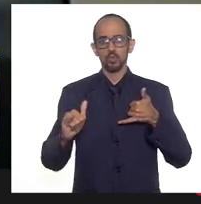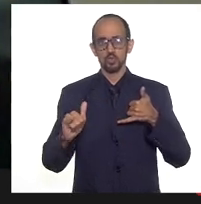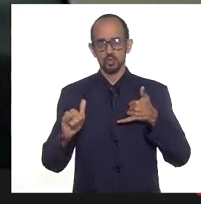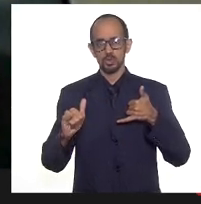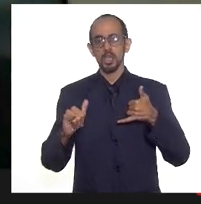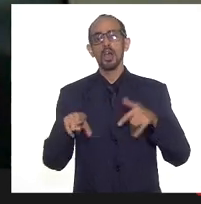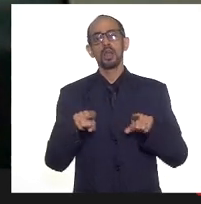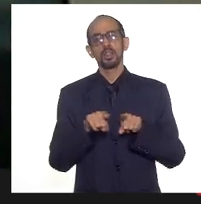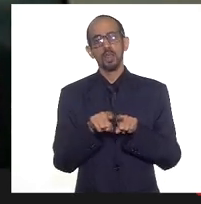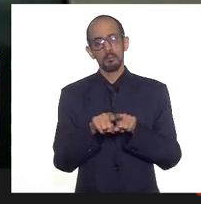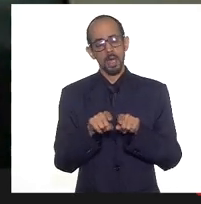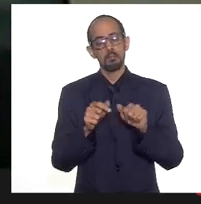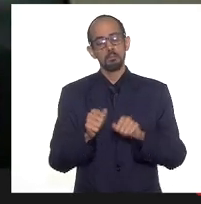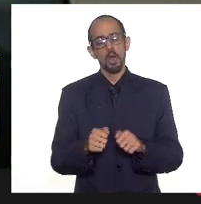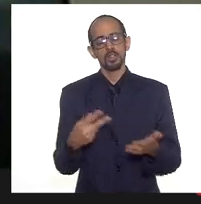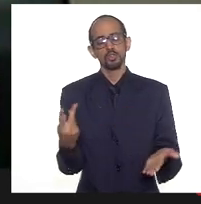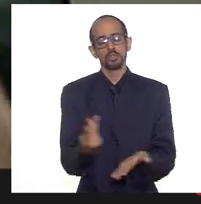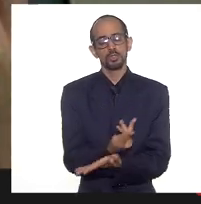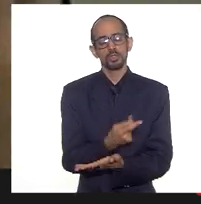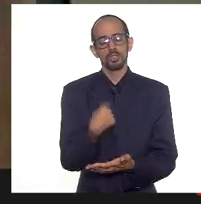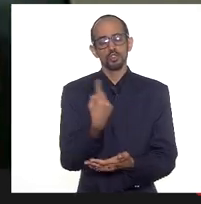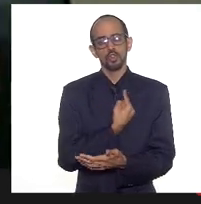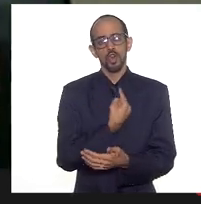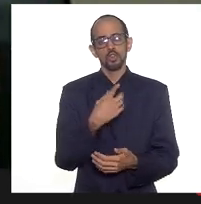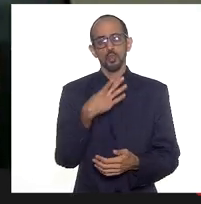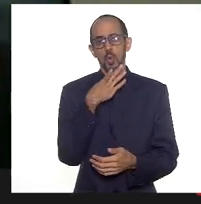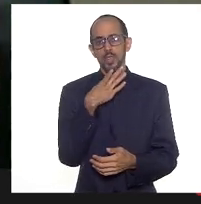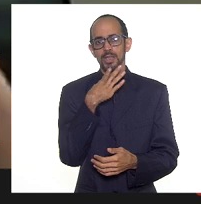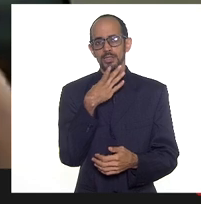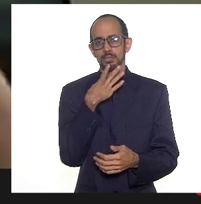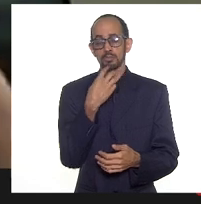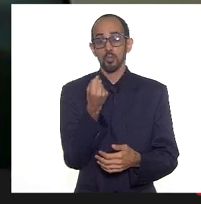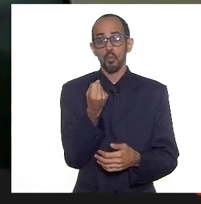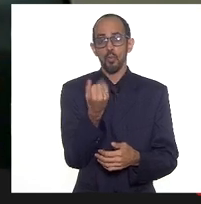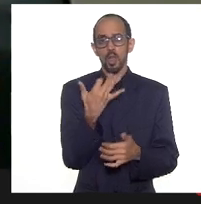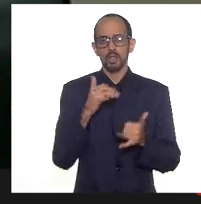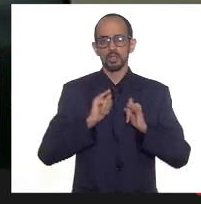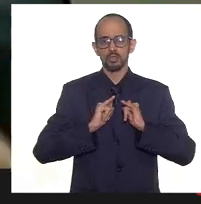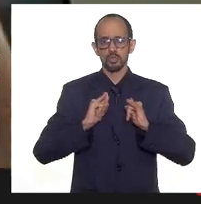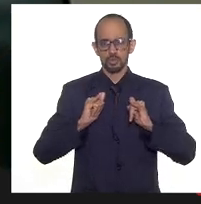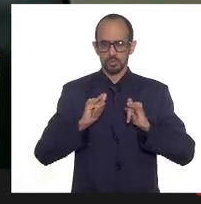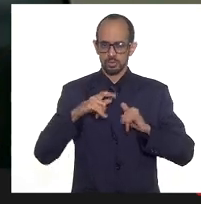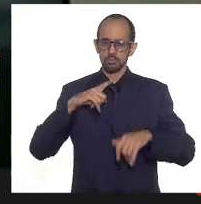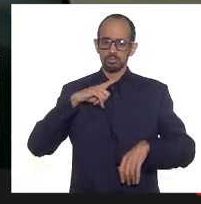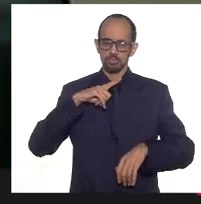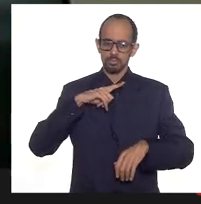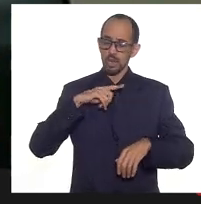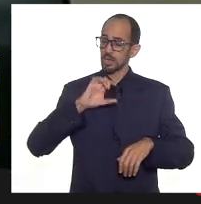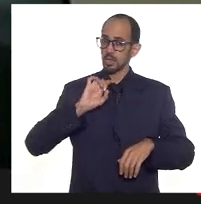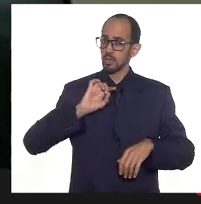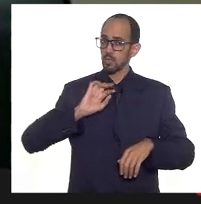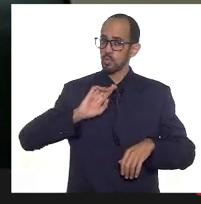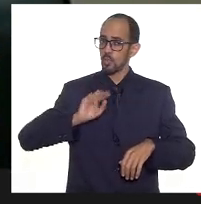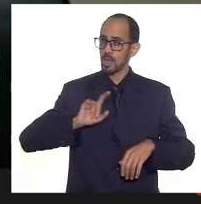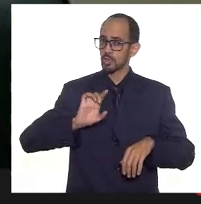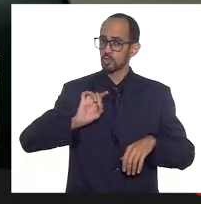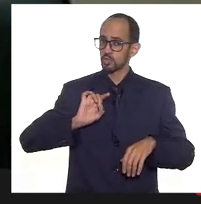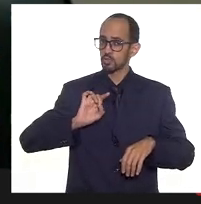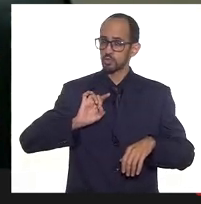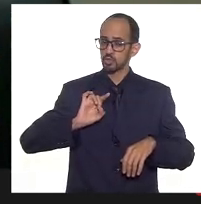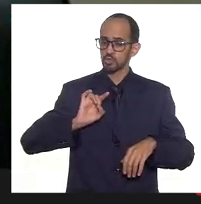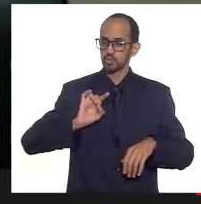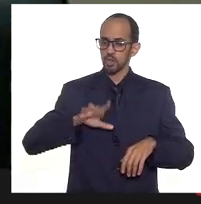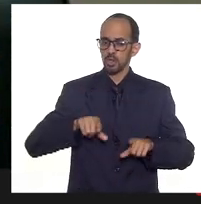possibilidade de conhecer o número de notícias e não apenas não apenas o número de instalação